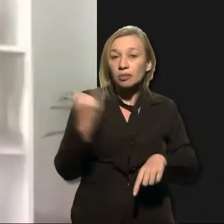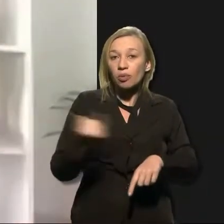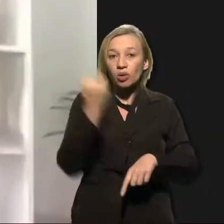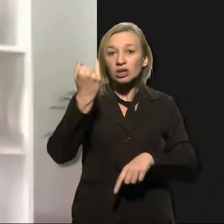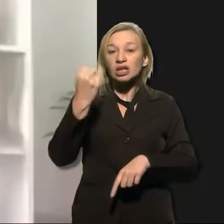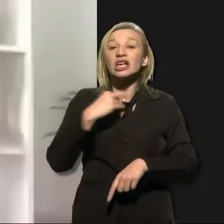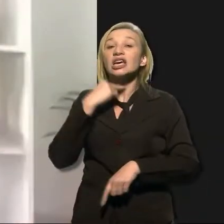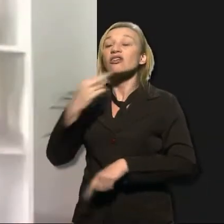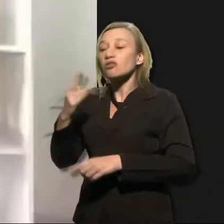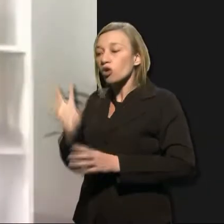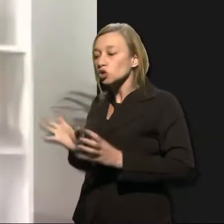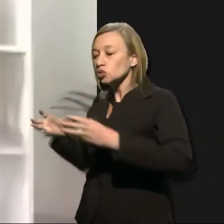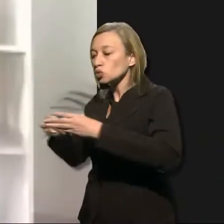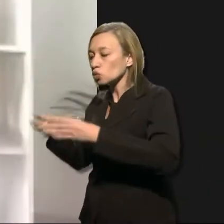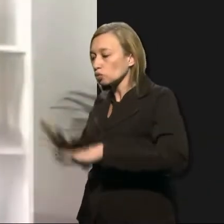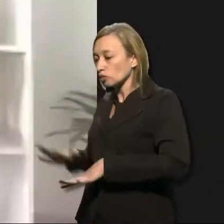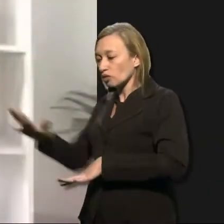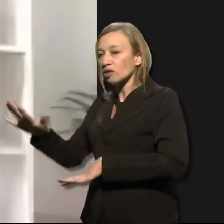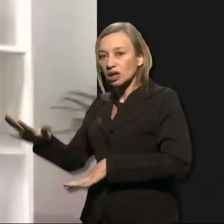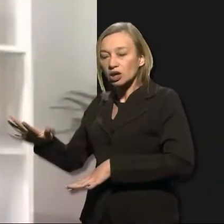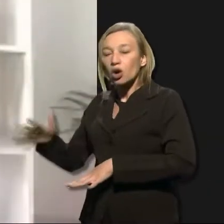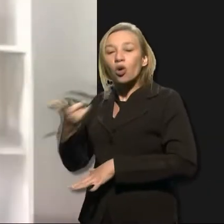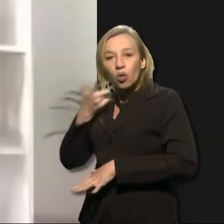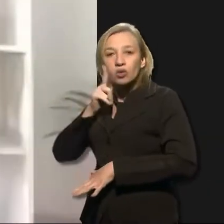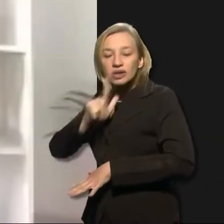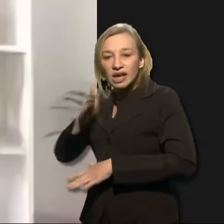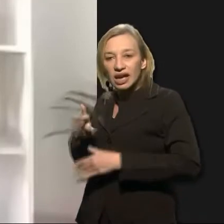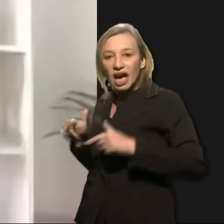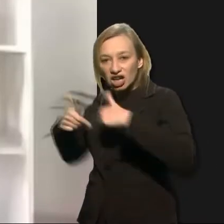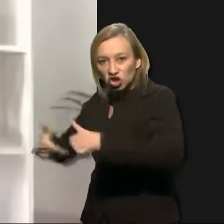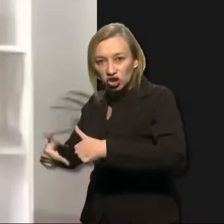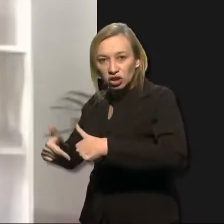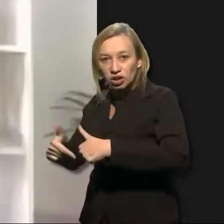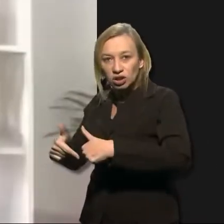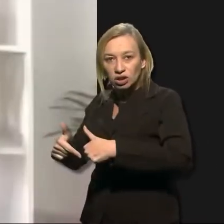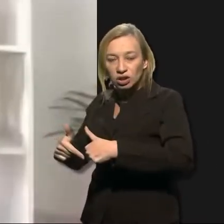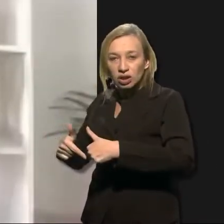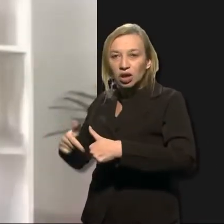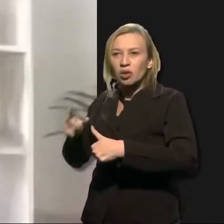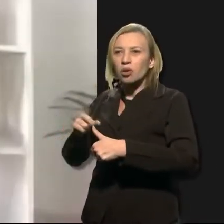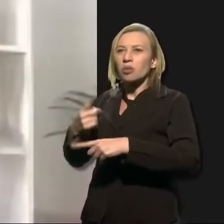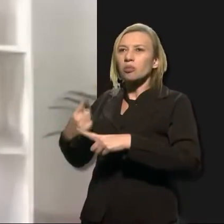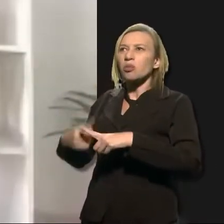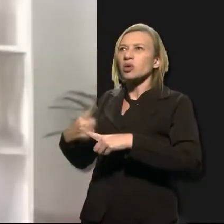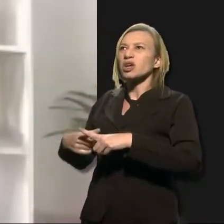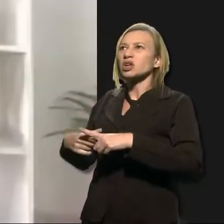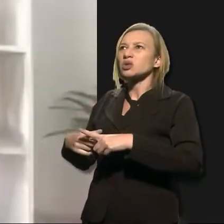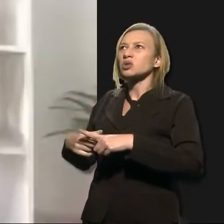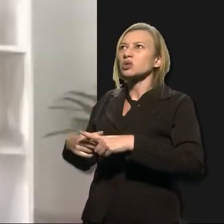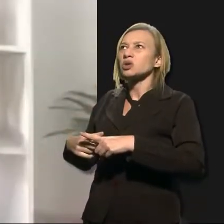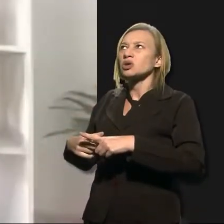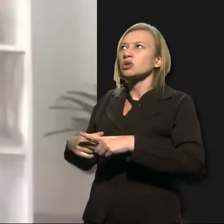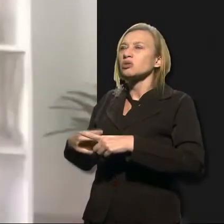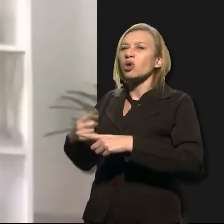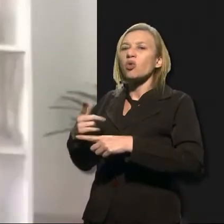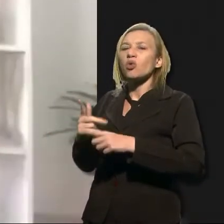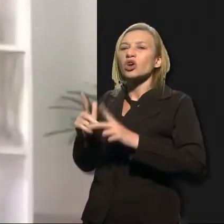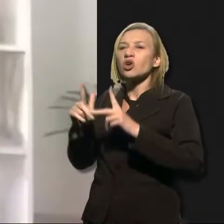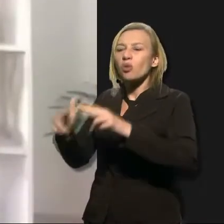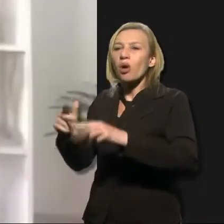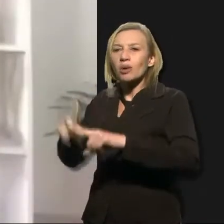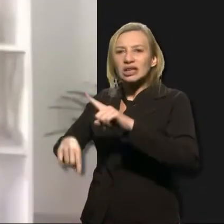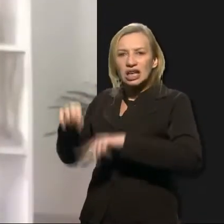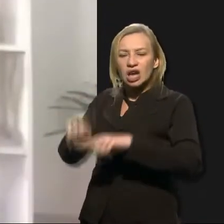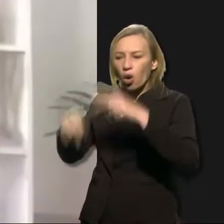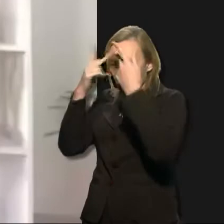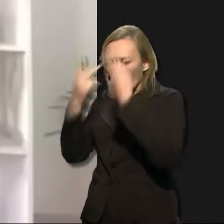importante como Voz da Comunidade consegue fazer ainda com toda a dificuldade, porque não dispõe do mesmo material humano, do